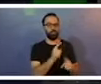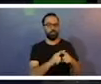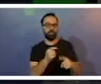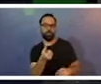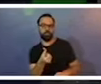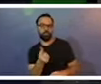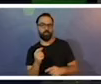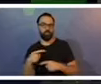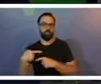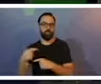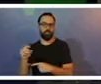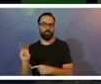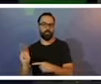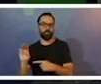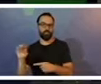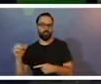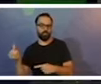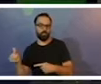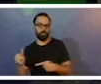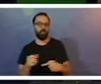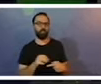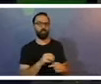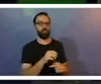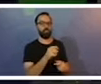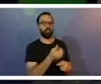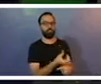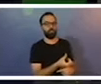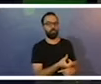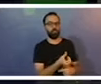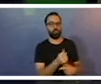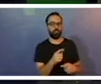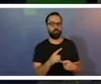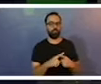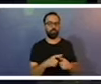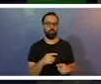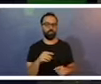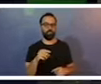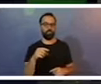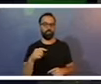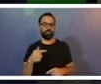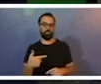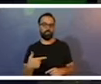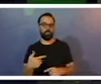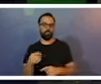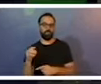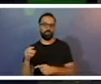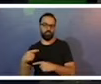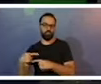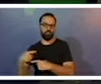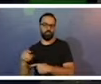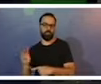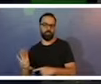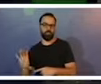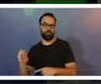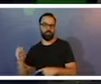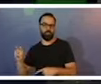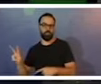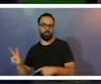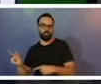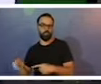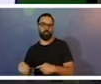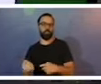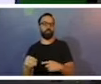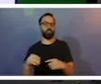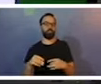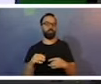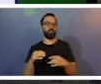igual a 36 e tenho 6 vezes 7 igual a 42. Vocês perceberam que o 42 ele é